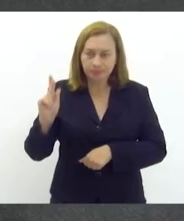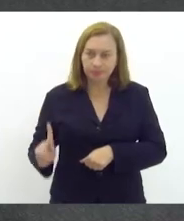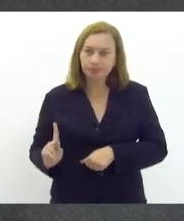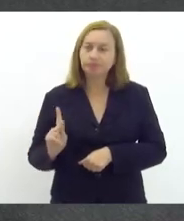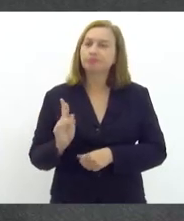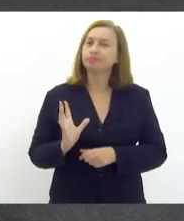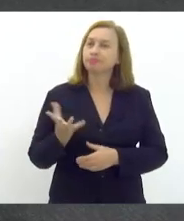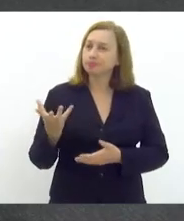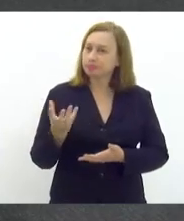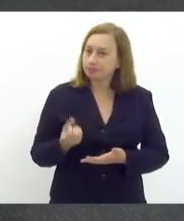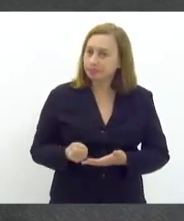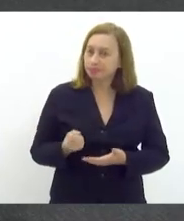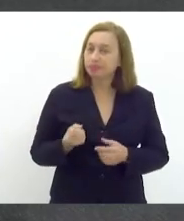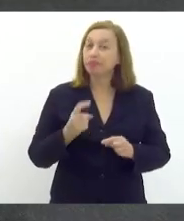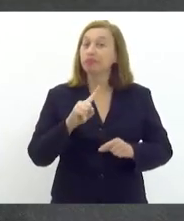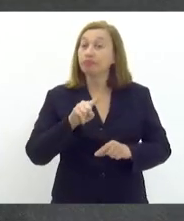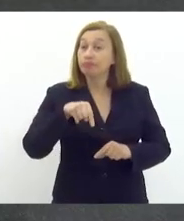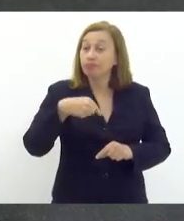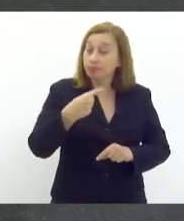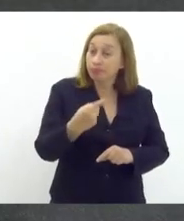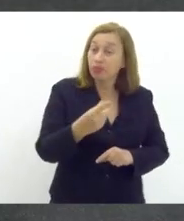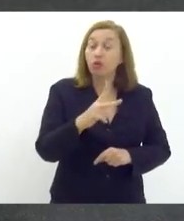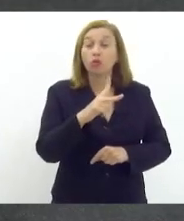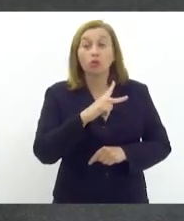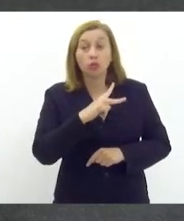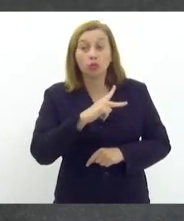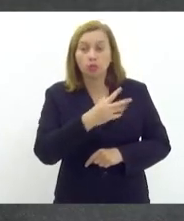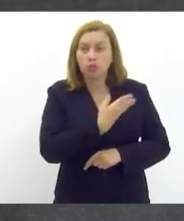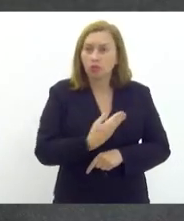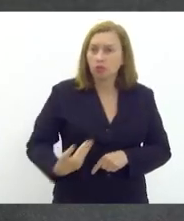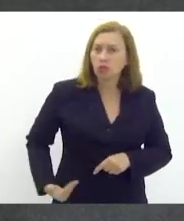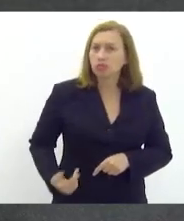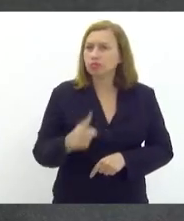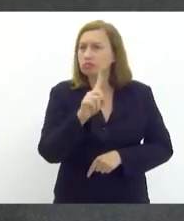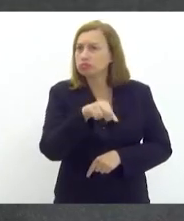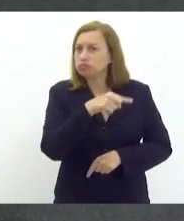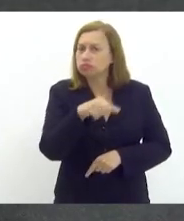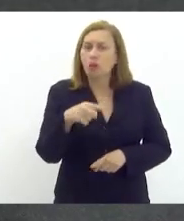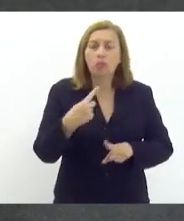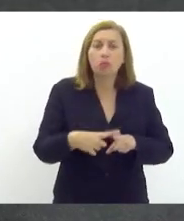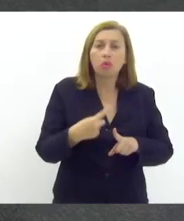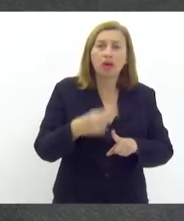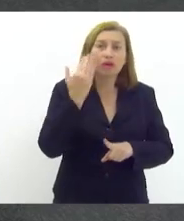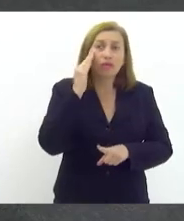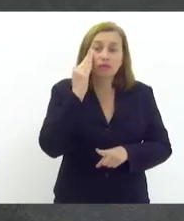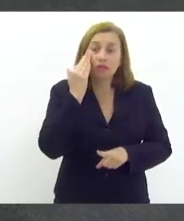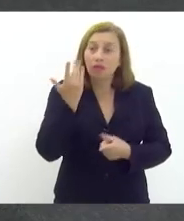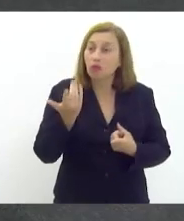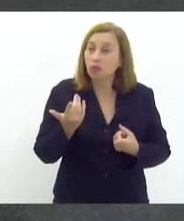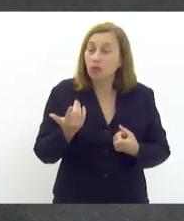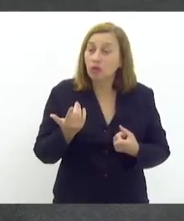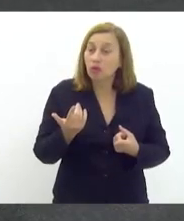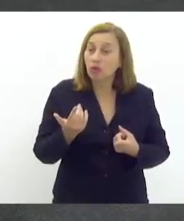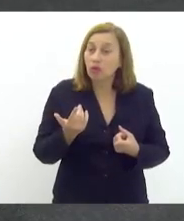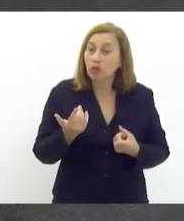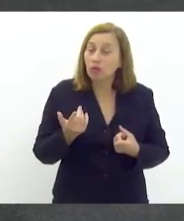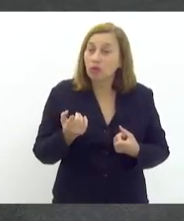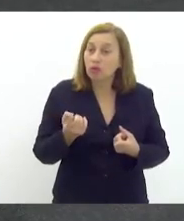receberam depois o próprio governo suspendeu porque entendeu que o